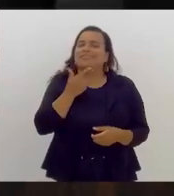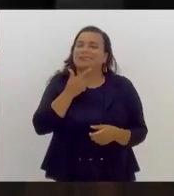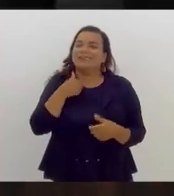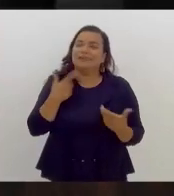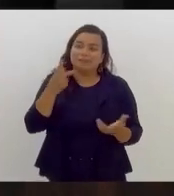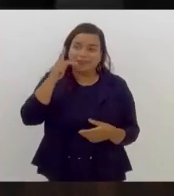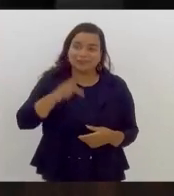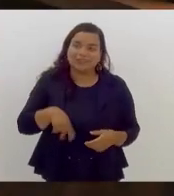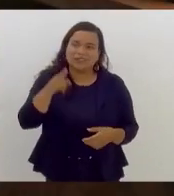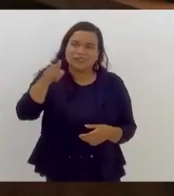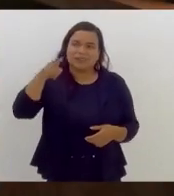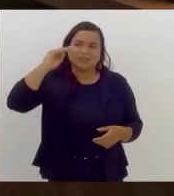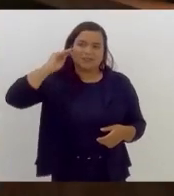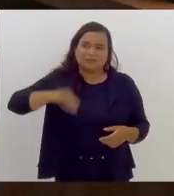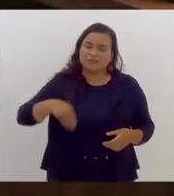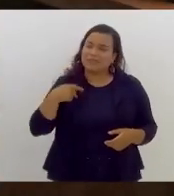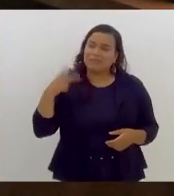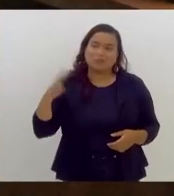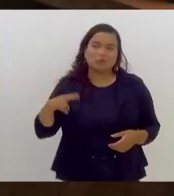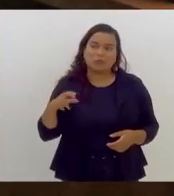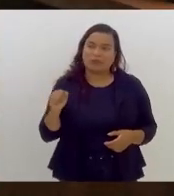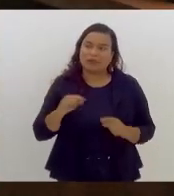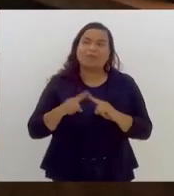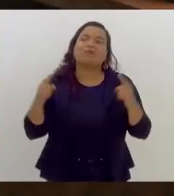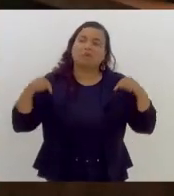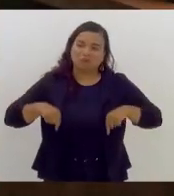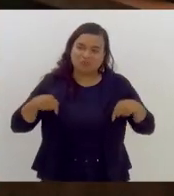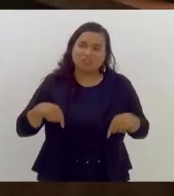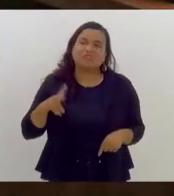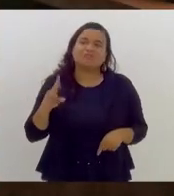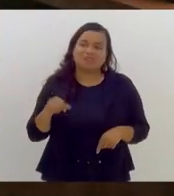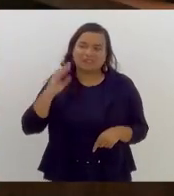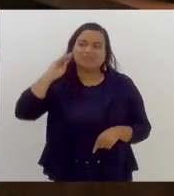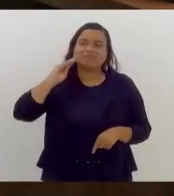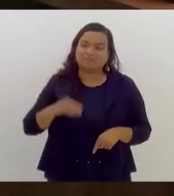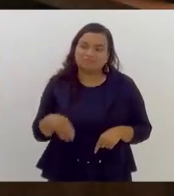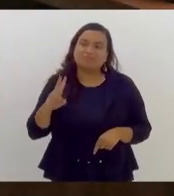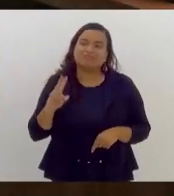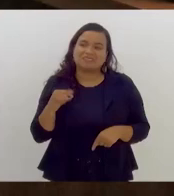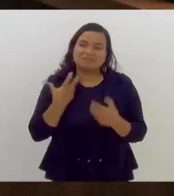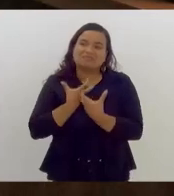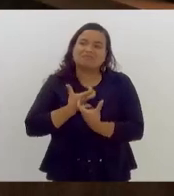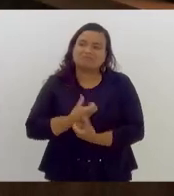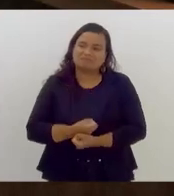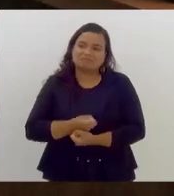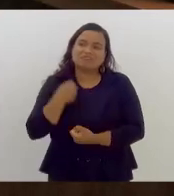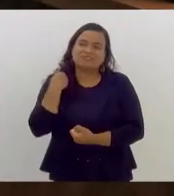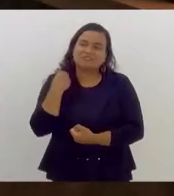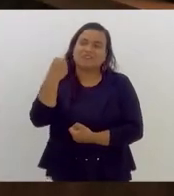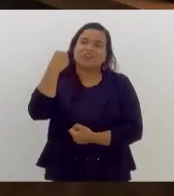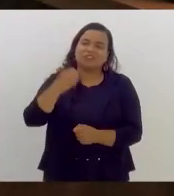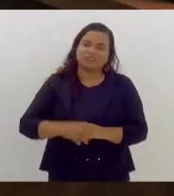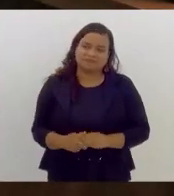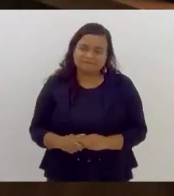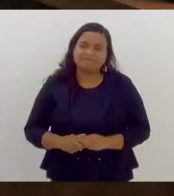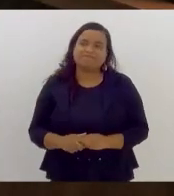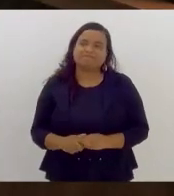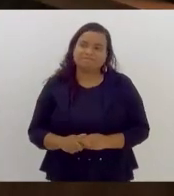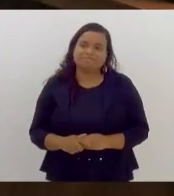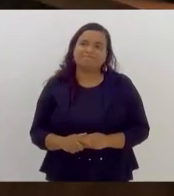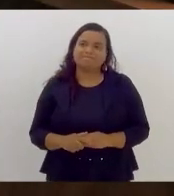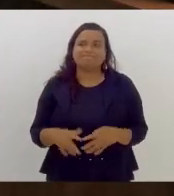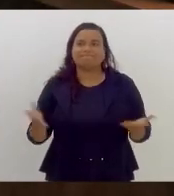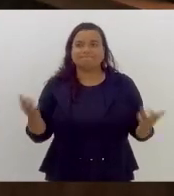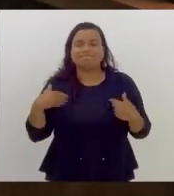nunca me decepcionou, mas vai me decepcionar fortemente no dia de hoje. Até